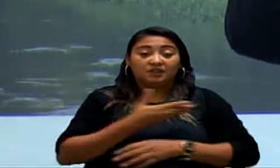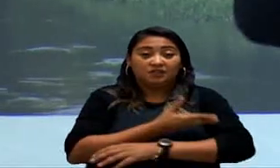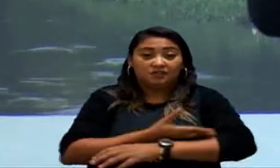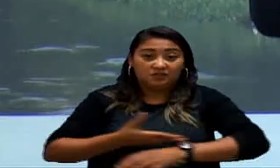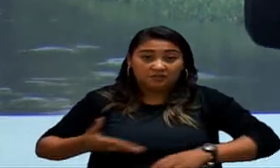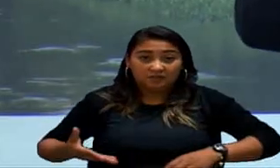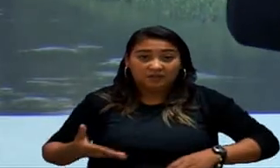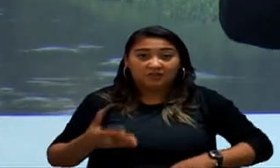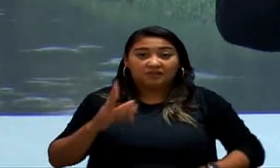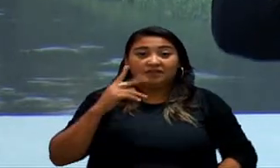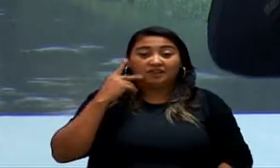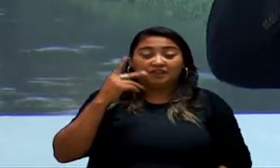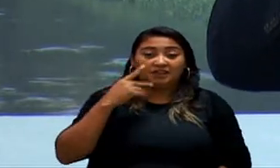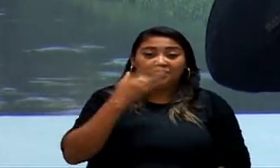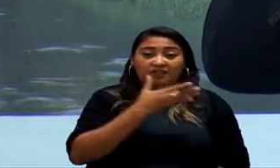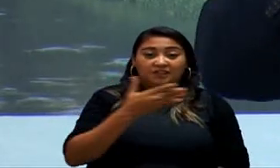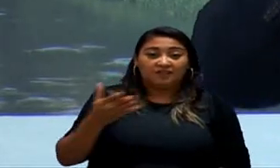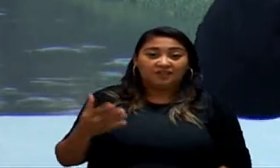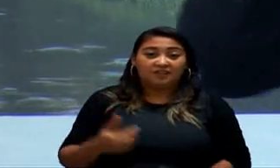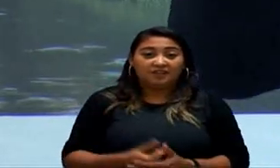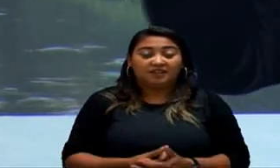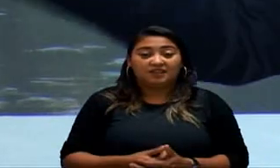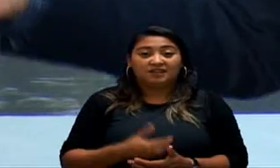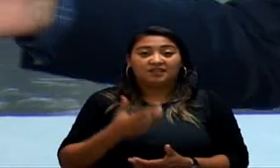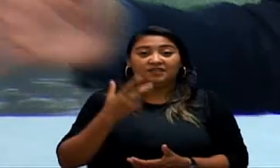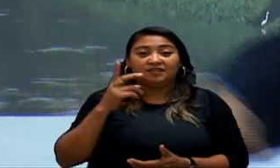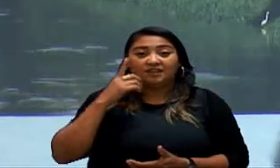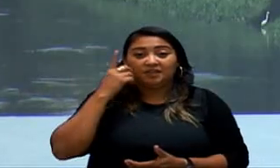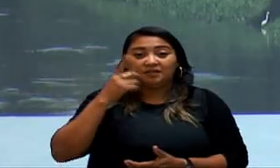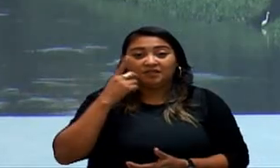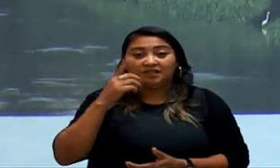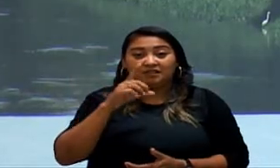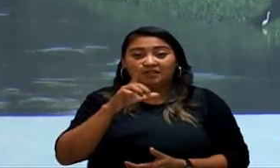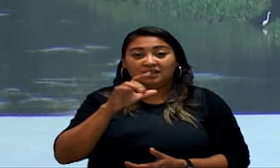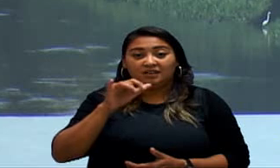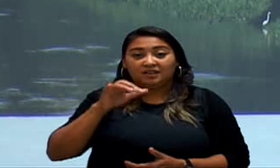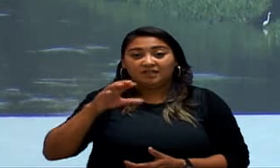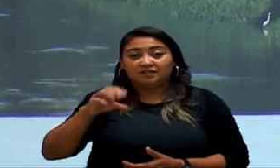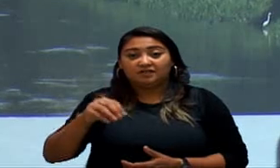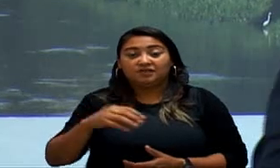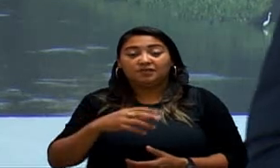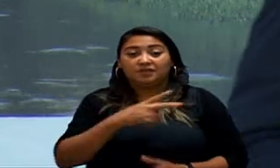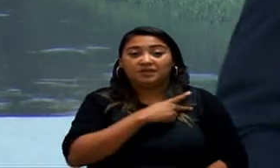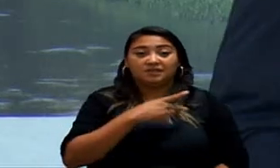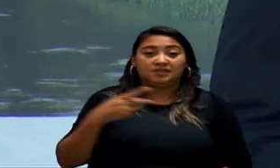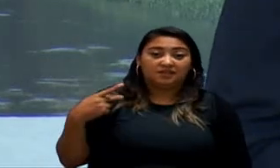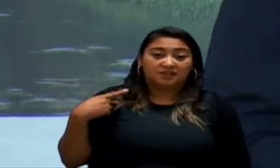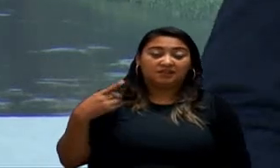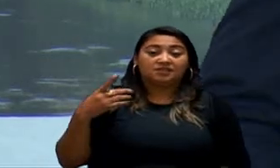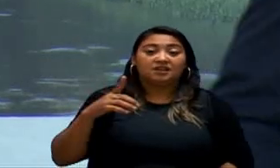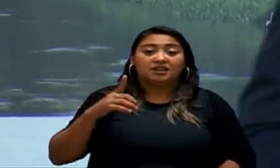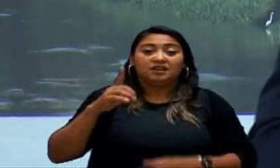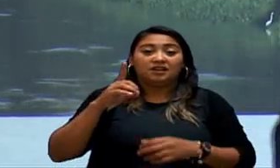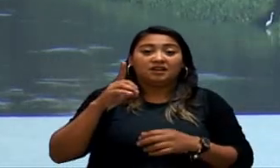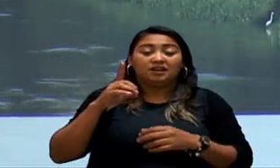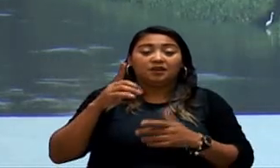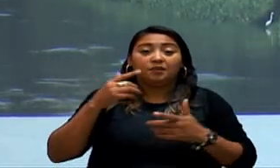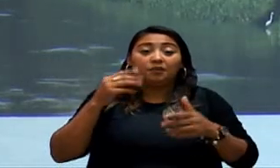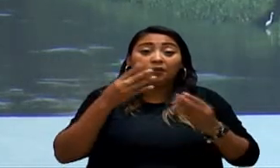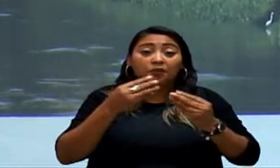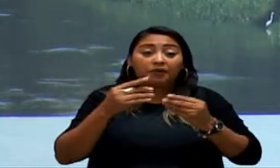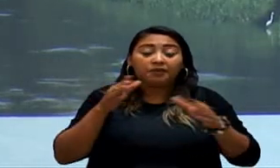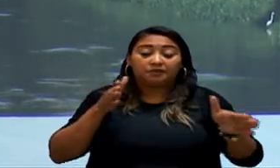lá, às vezes eu falo vereador para os colegas, Yara. Aí ia falar deputado Cláudio, presidente Cláudio. Que Deus abençoando muito o